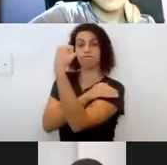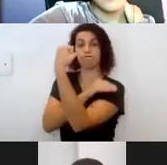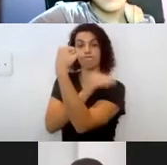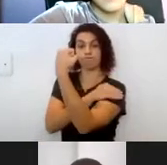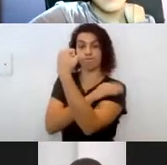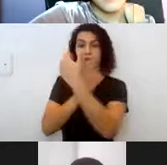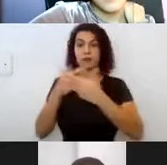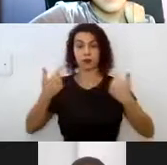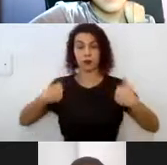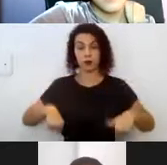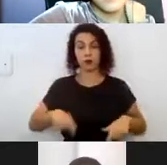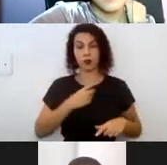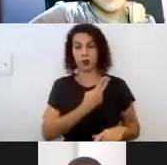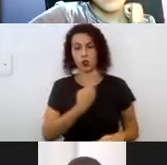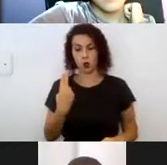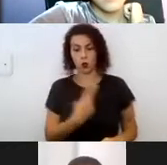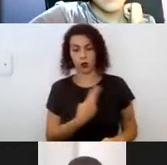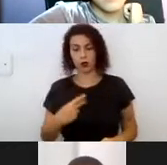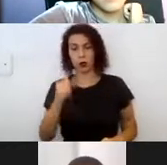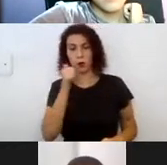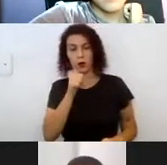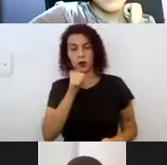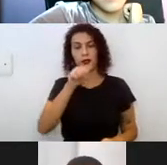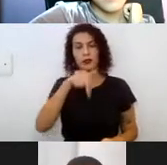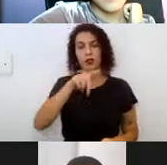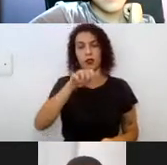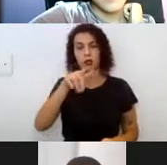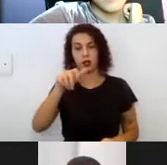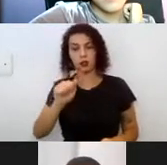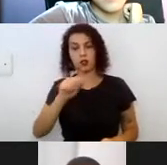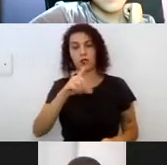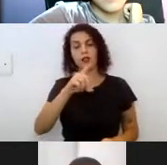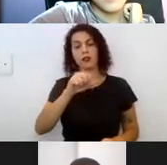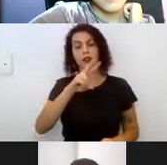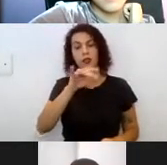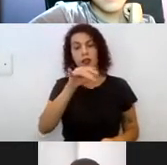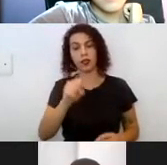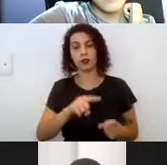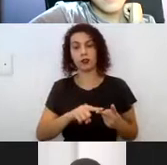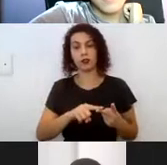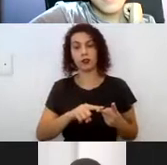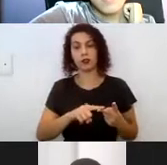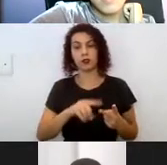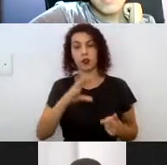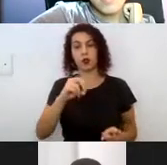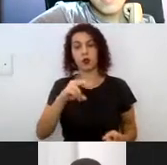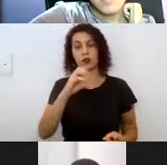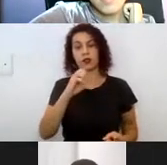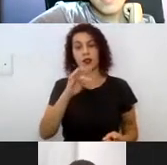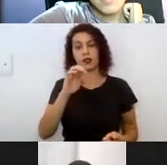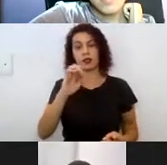camiseta tem Angela Davis a direne a Conceição Evaristo a Bell hooks